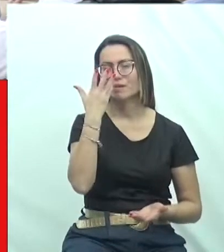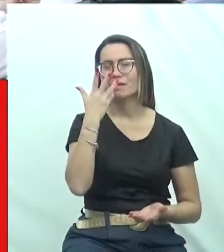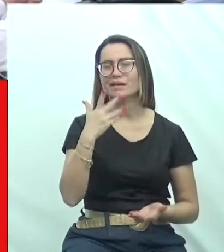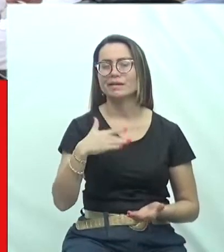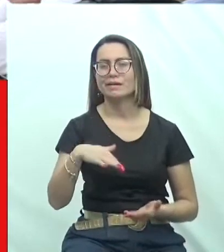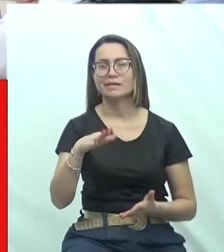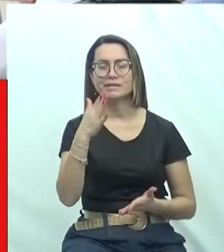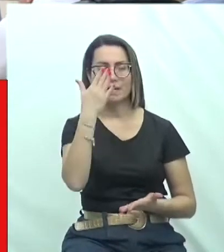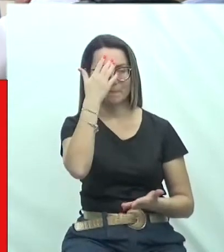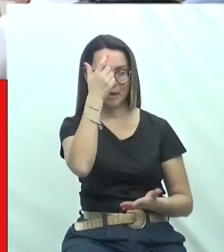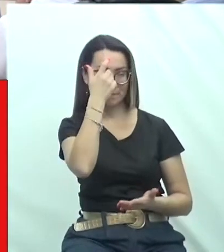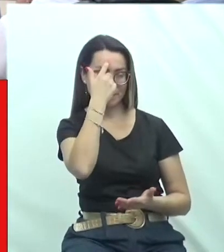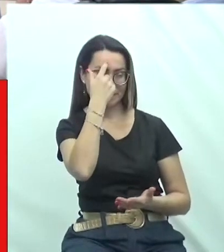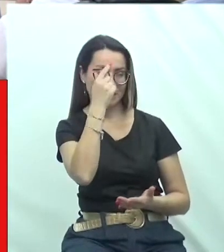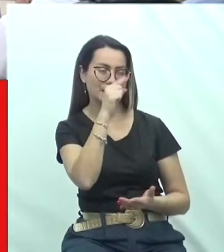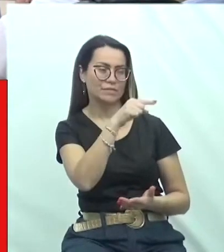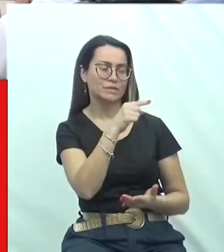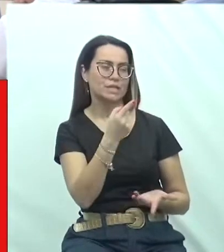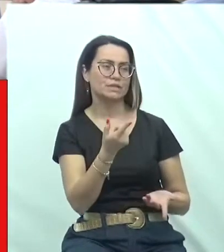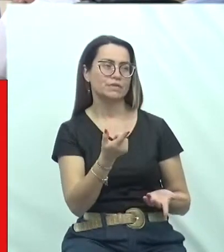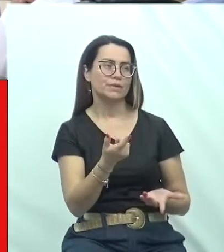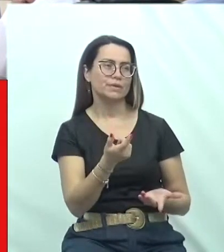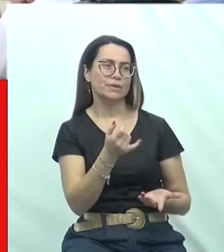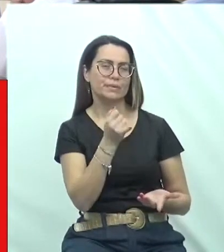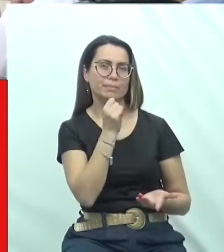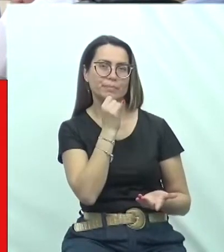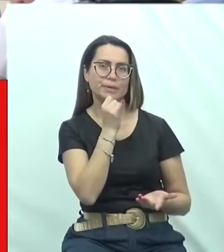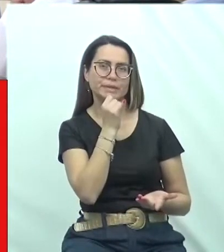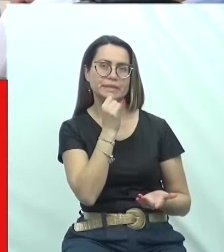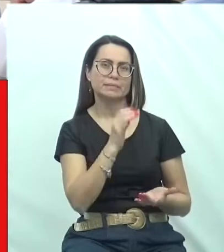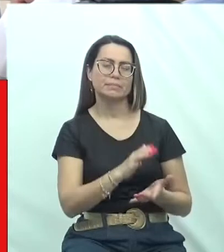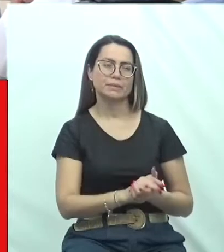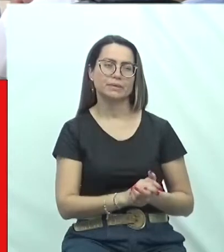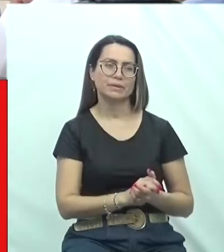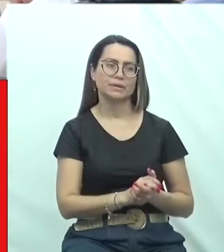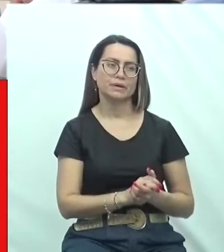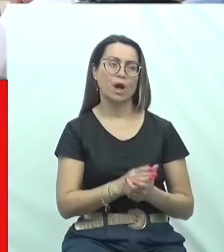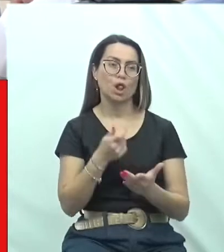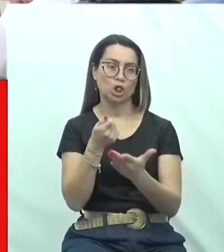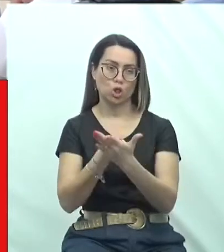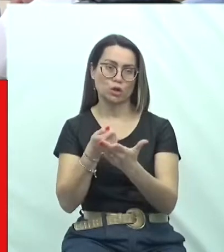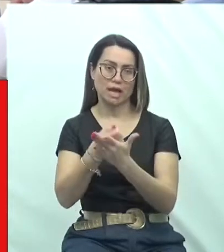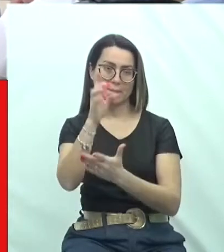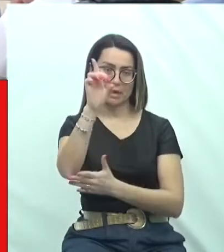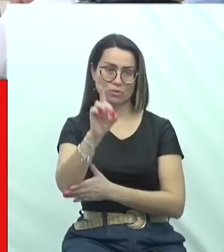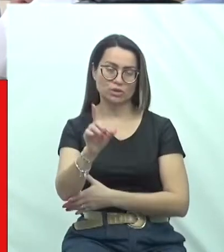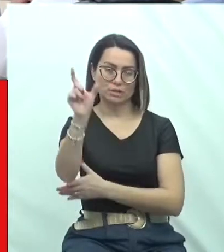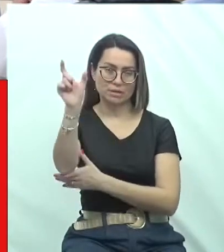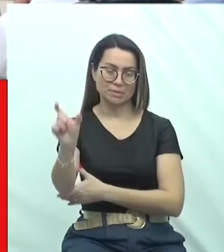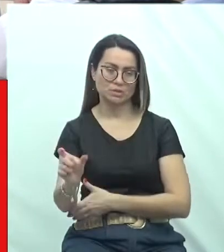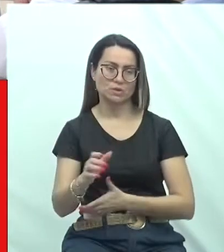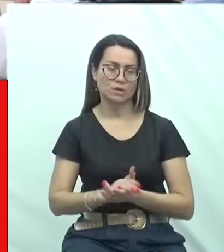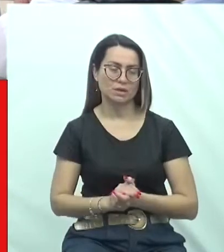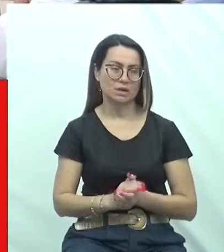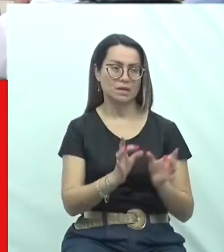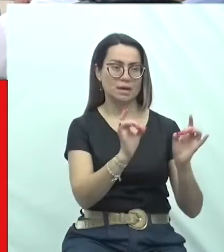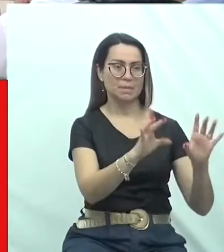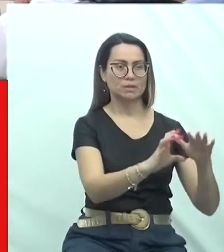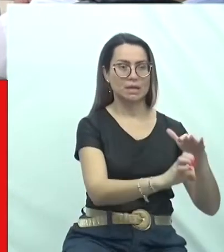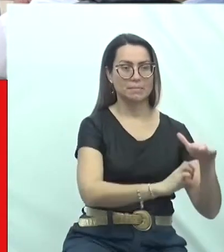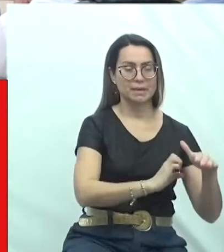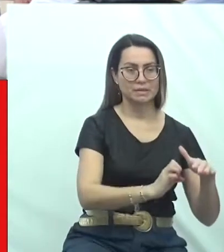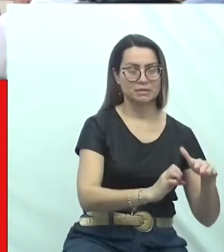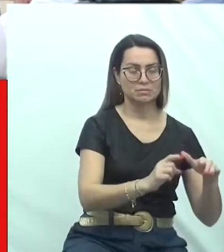vocês vão defender o consumidor e abandonar a empresa de vocês, que é a Casan. Né? Vocês estão fazendo o papel de vocês.